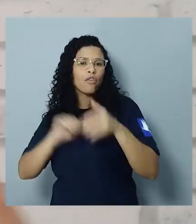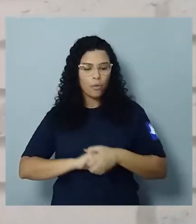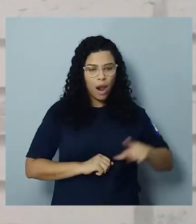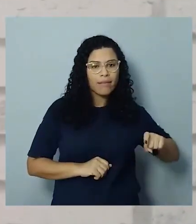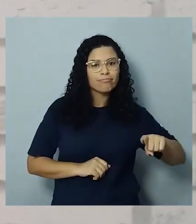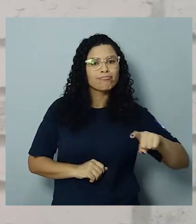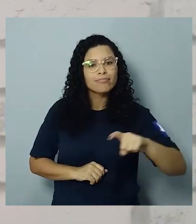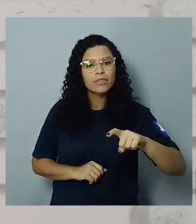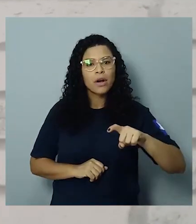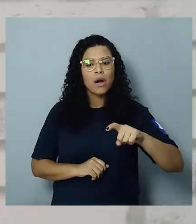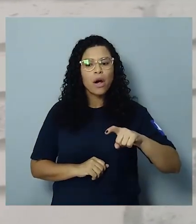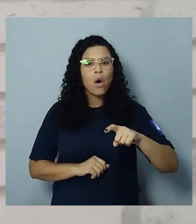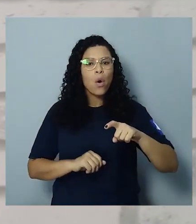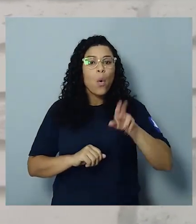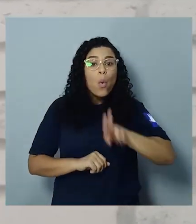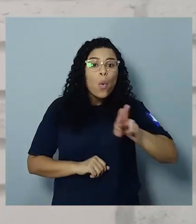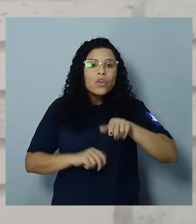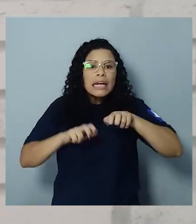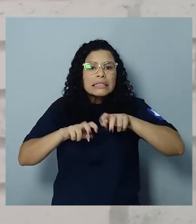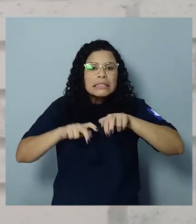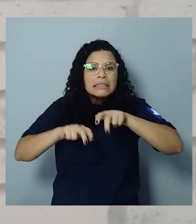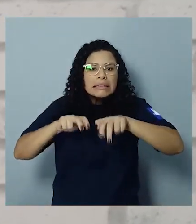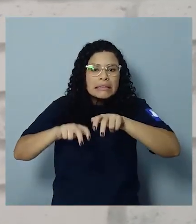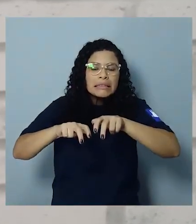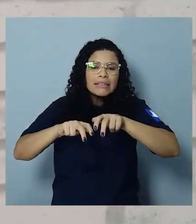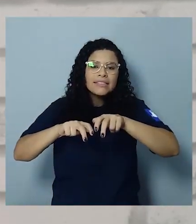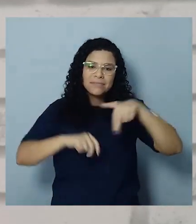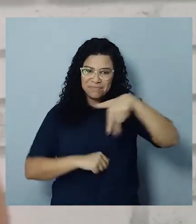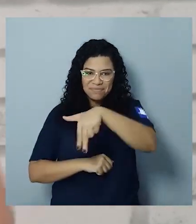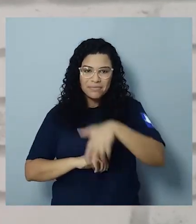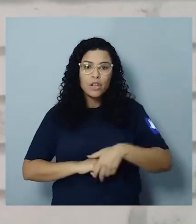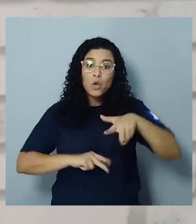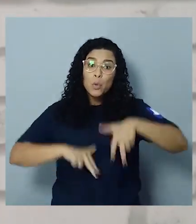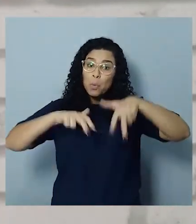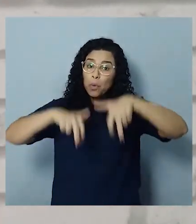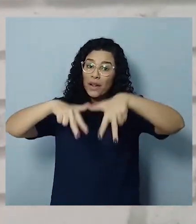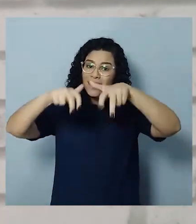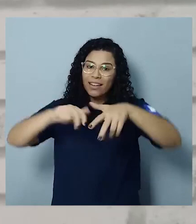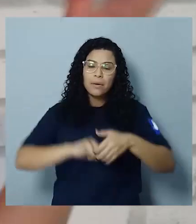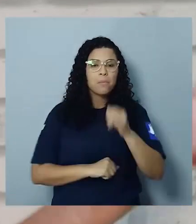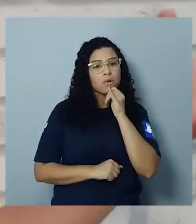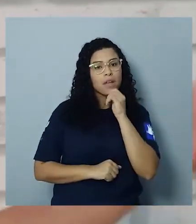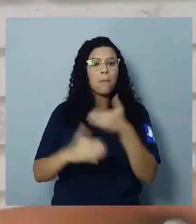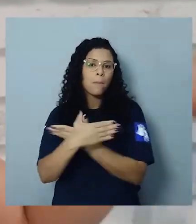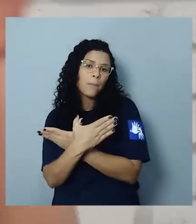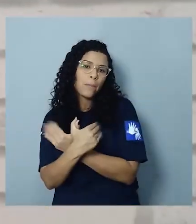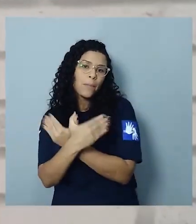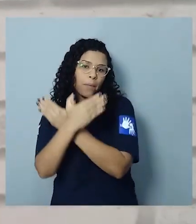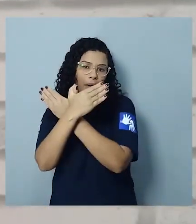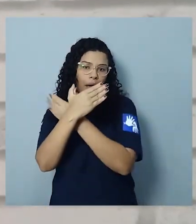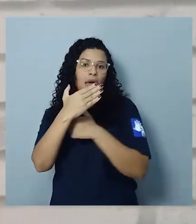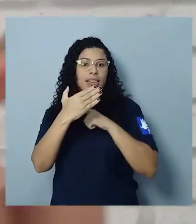os que rastejam os que usam as perninhas tá andar e os que pulam por favor